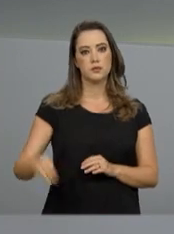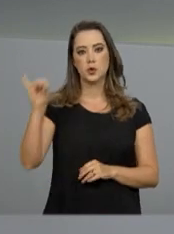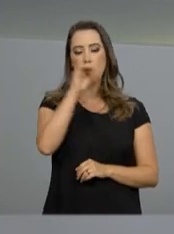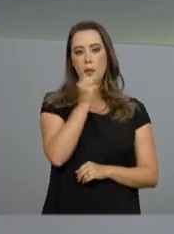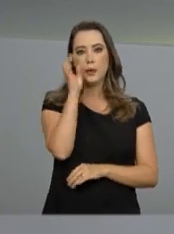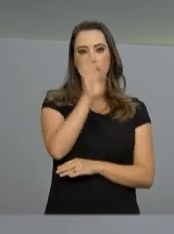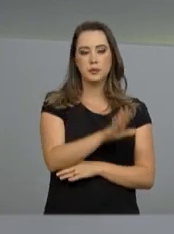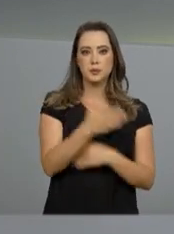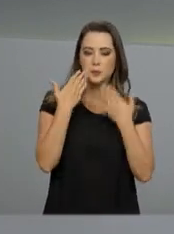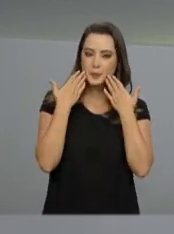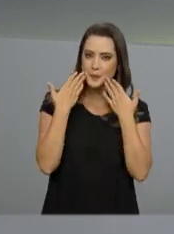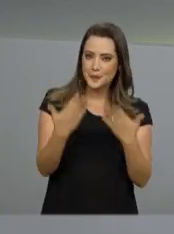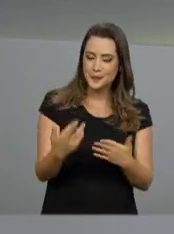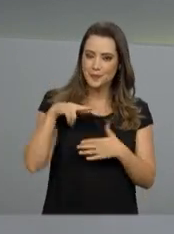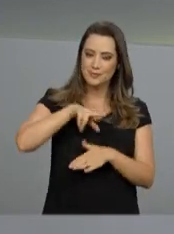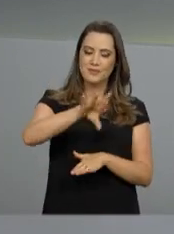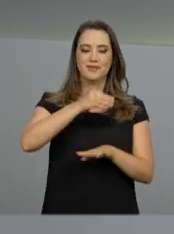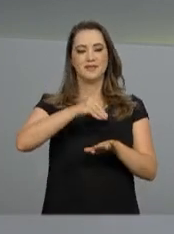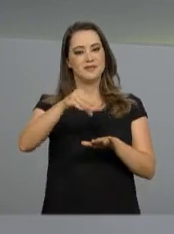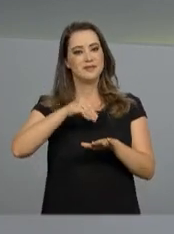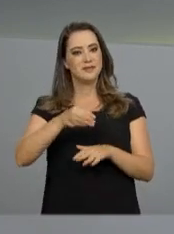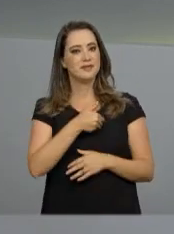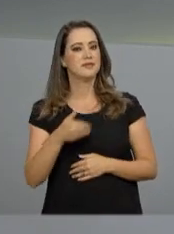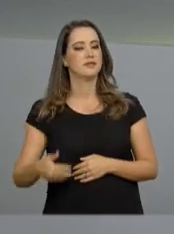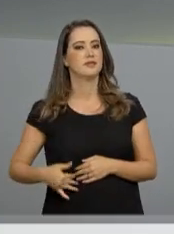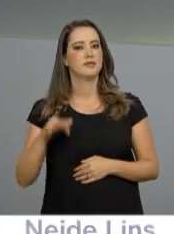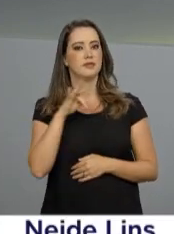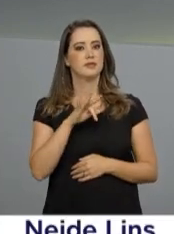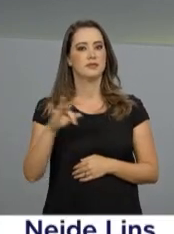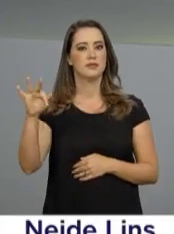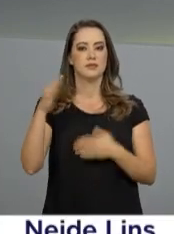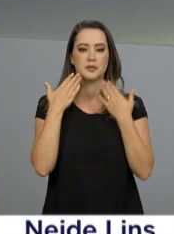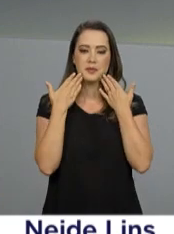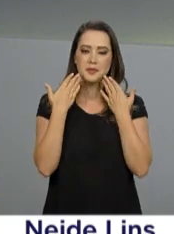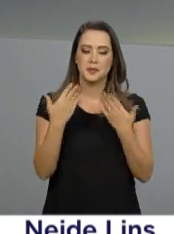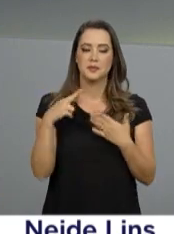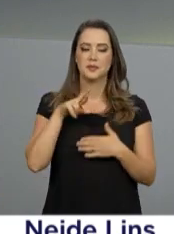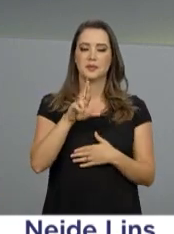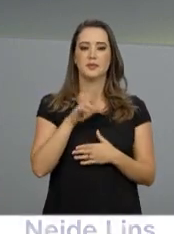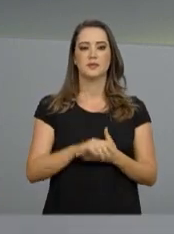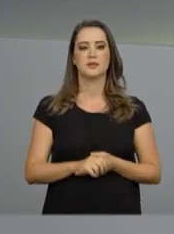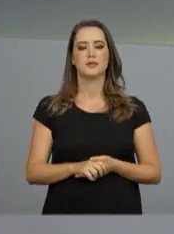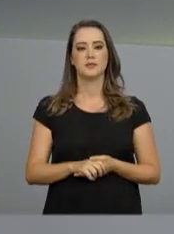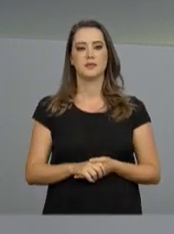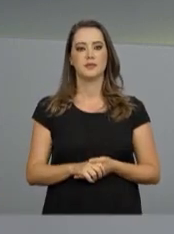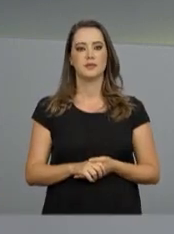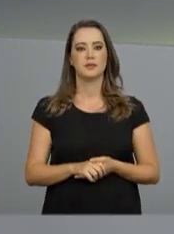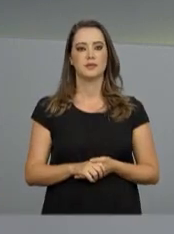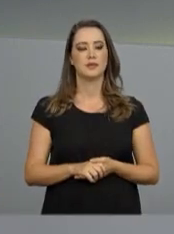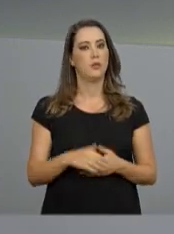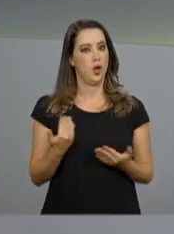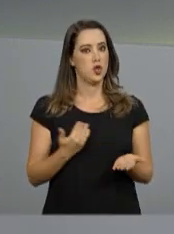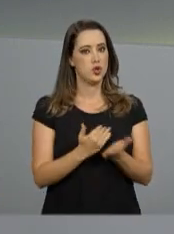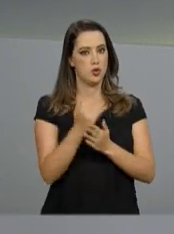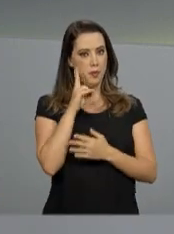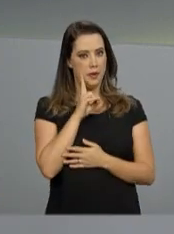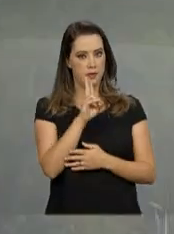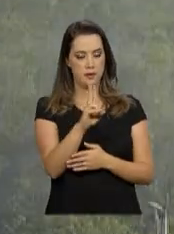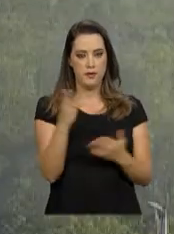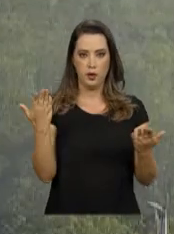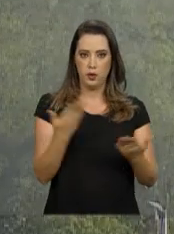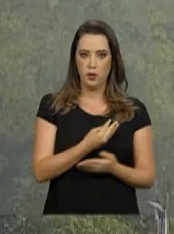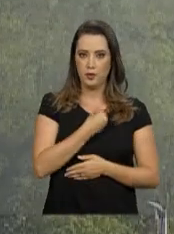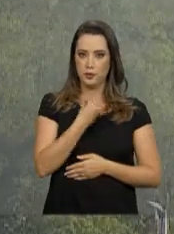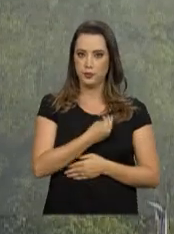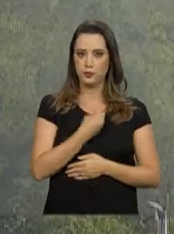Olá, boa tarde. Estamos no ar com as notícias do governo federal em mais uma edição do Repórter NBR. A gente começa com